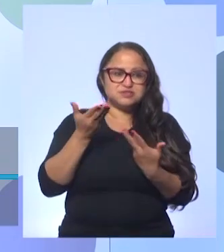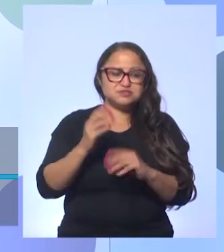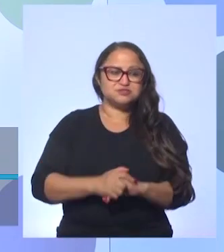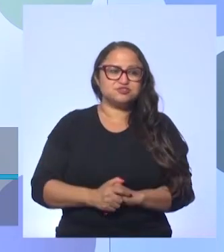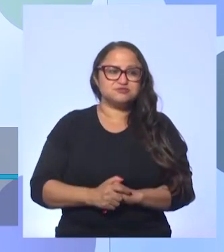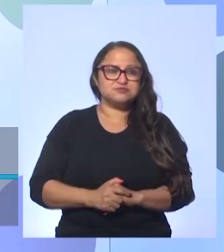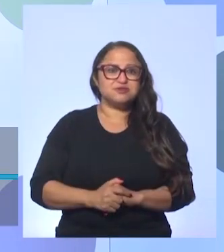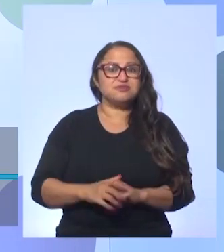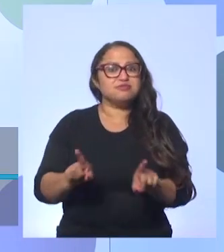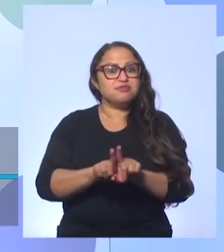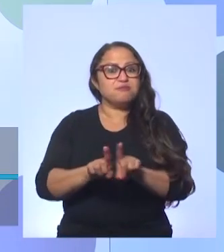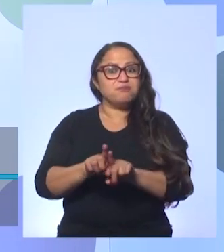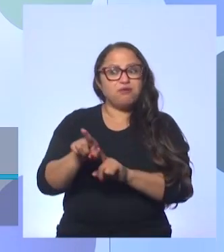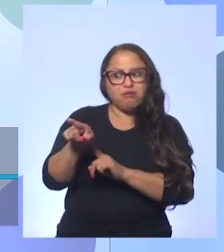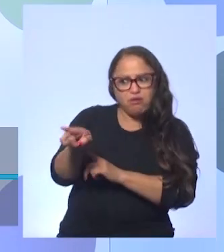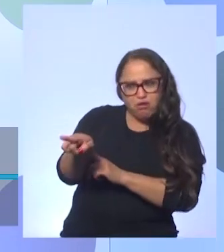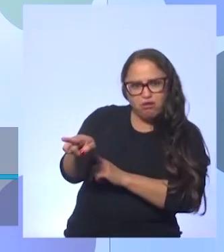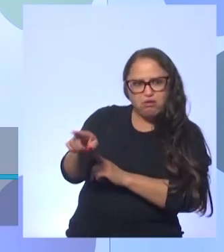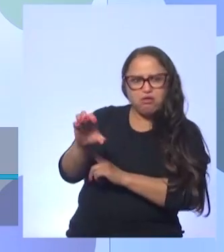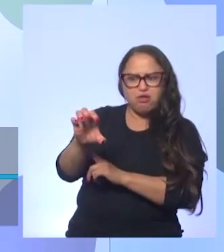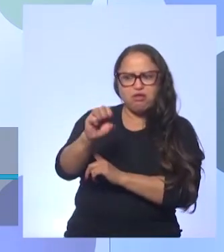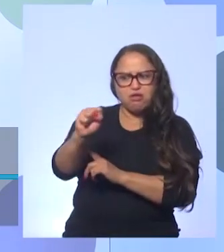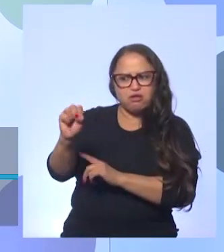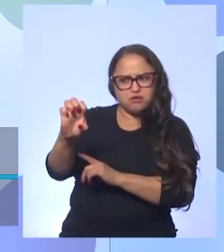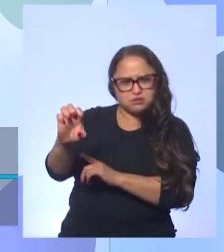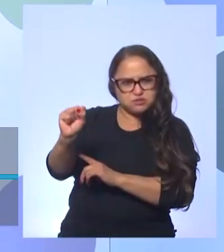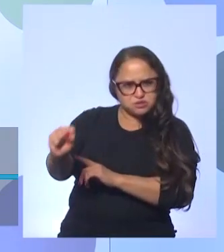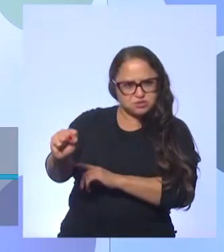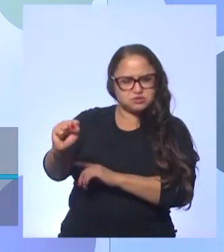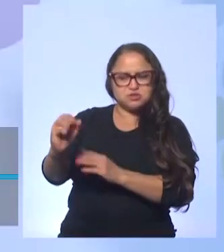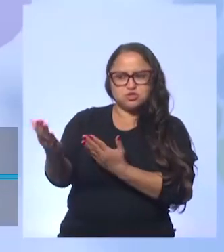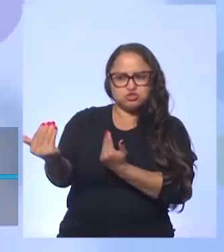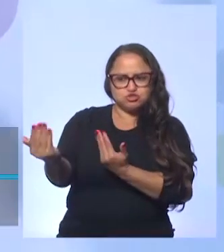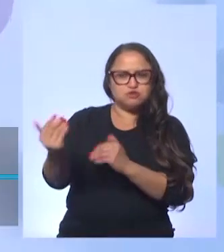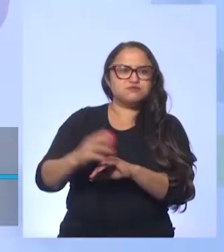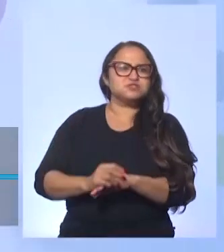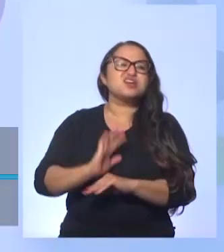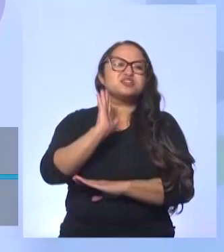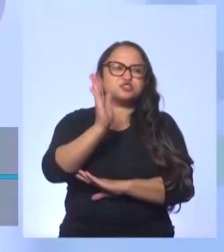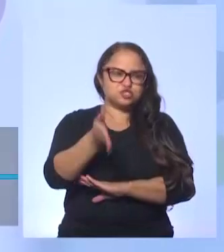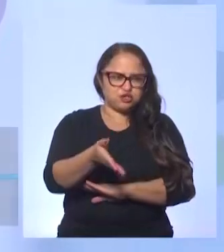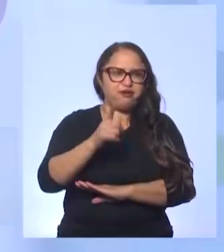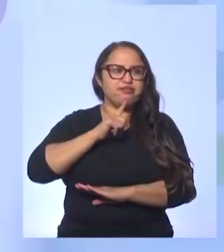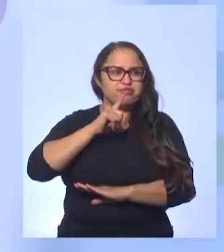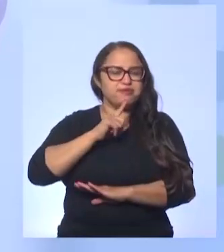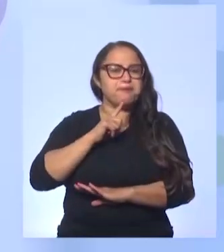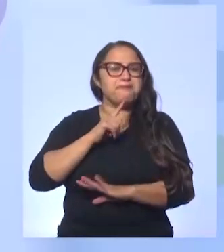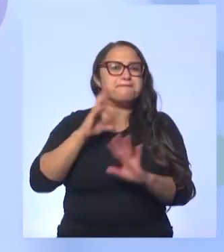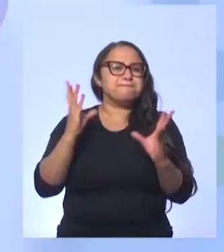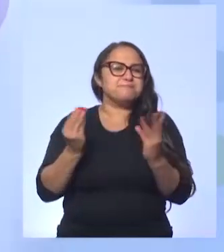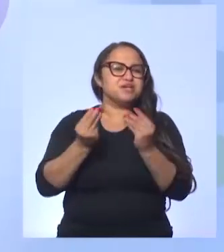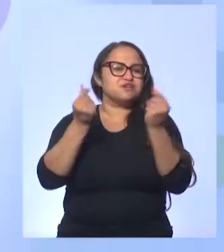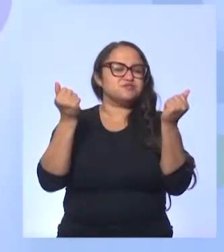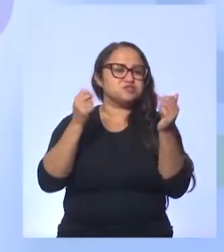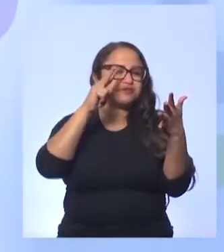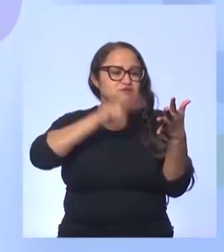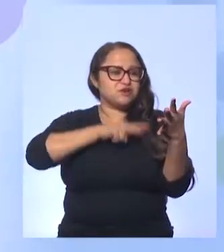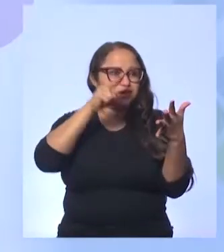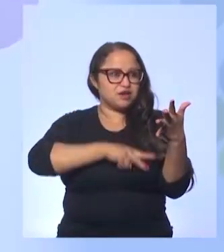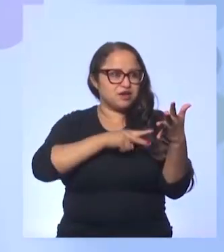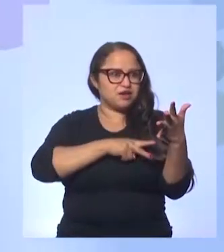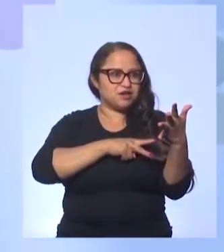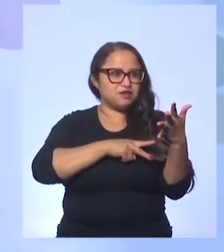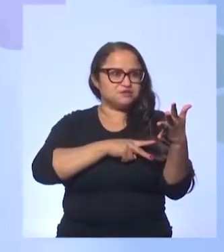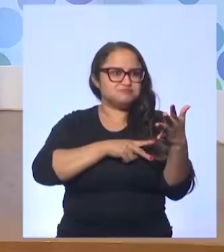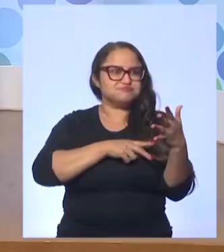e esses jovens. Sua e esses jovens. Já está ótimo Opa. aqui, a gente vai ler junto com vocês.